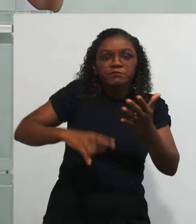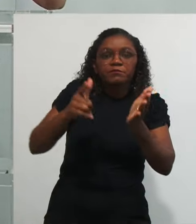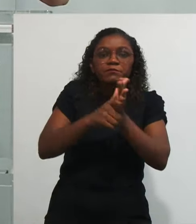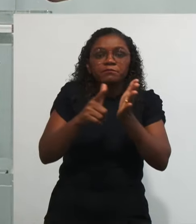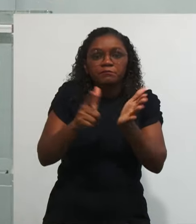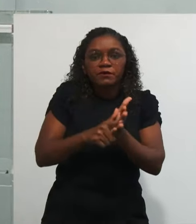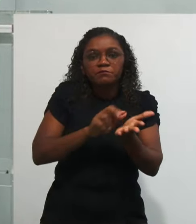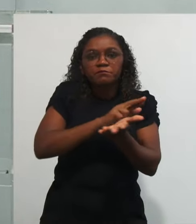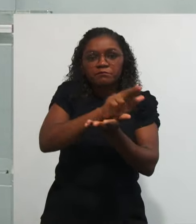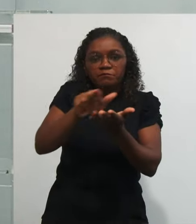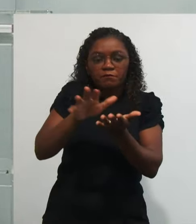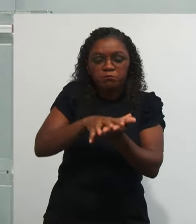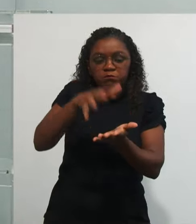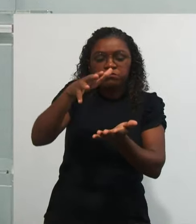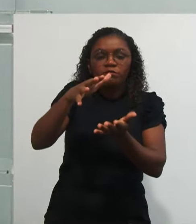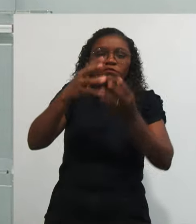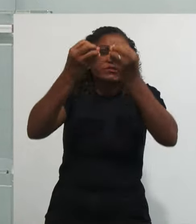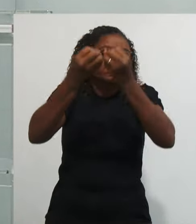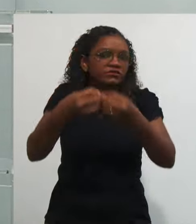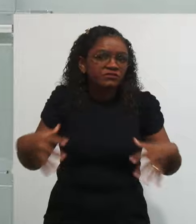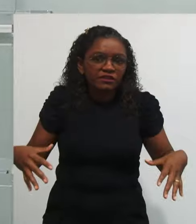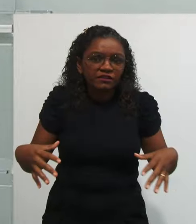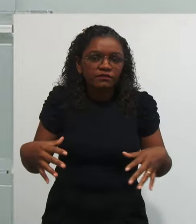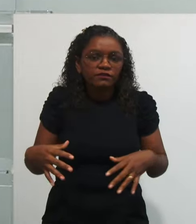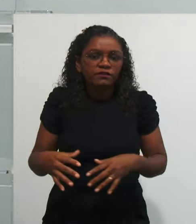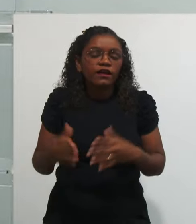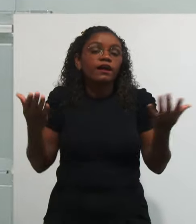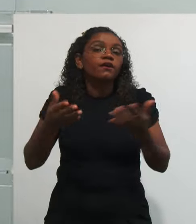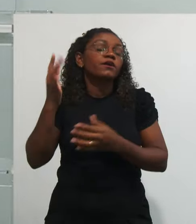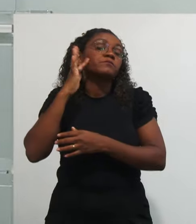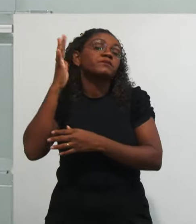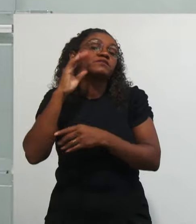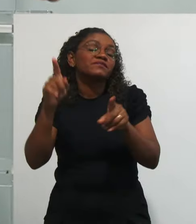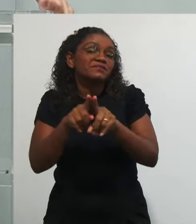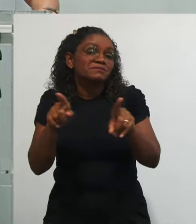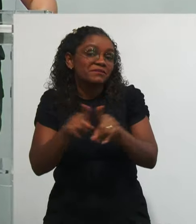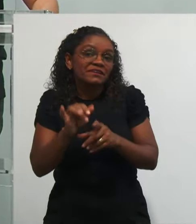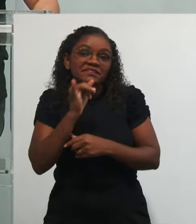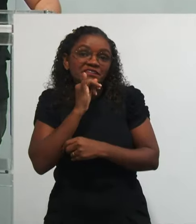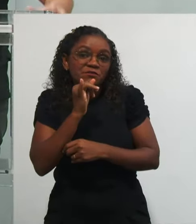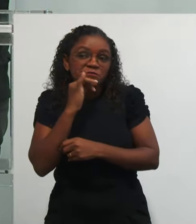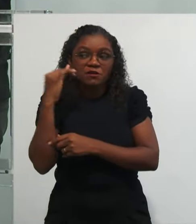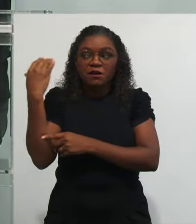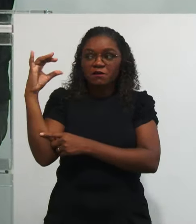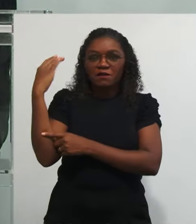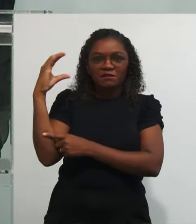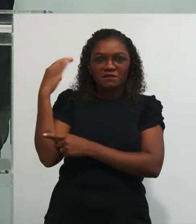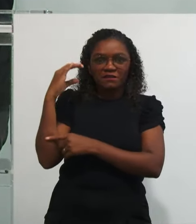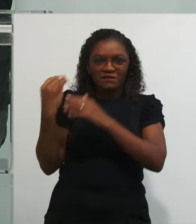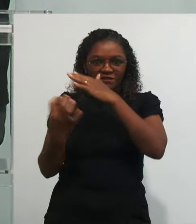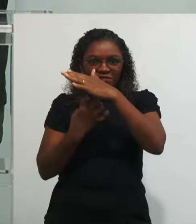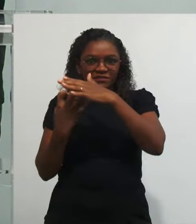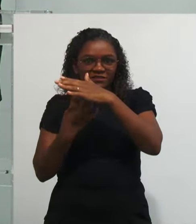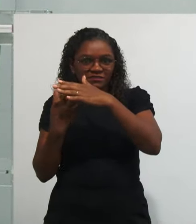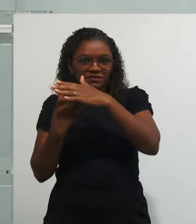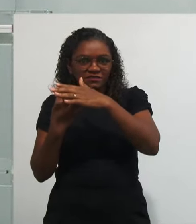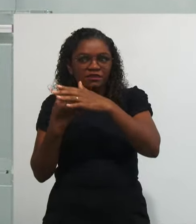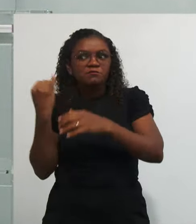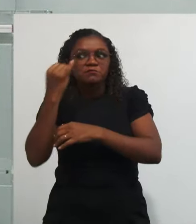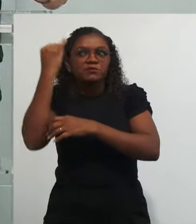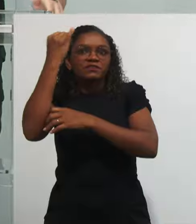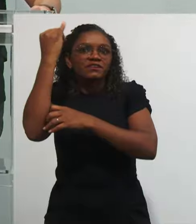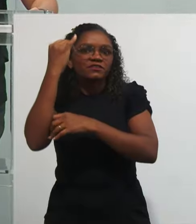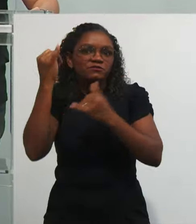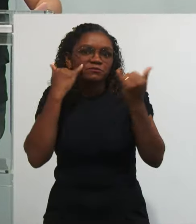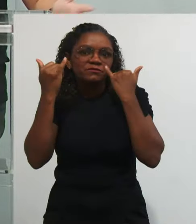né imagina aí a fórmula secreta da coca-cola tá guardada em um lugar e começa a pegar fogo e ela tá lá num formato